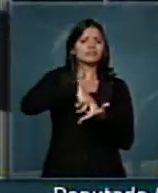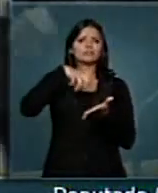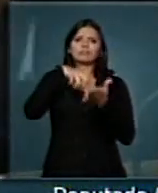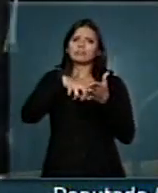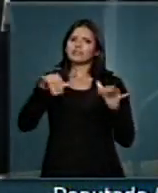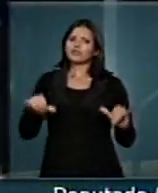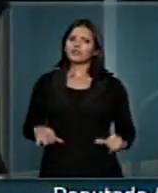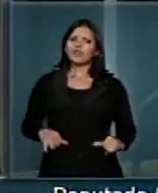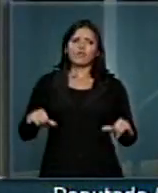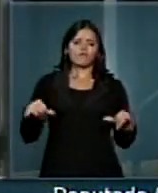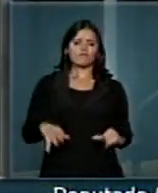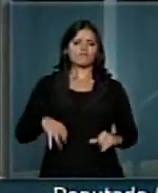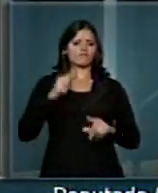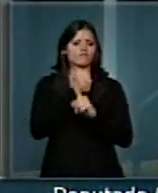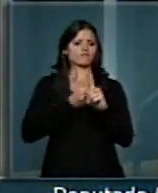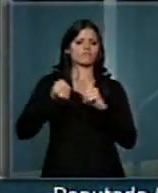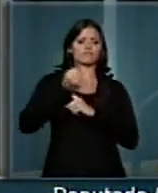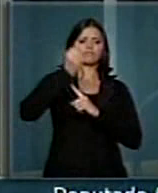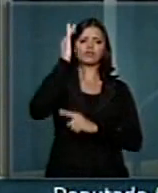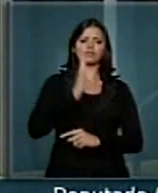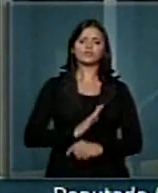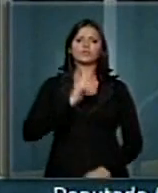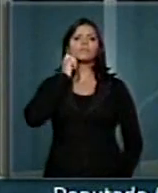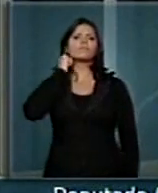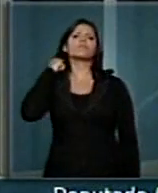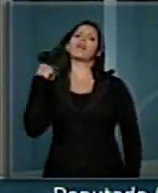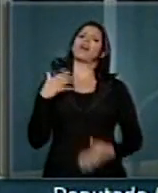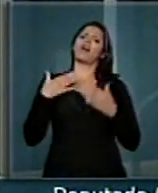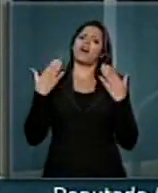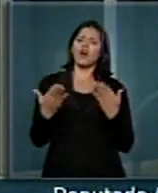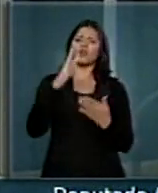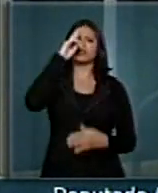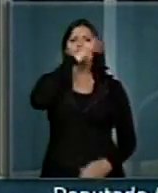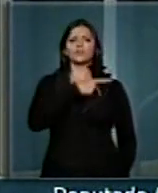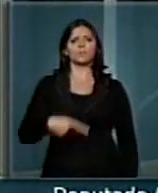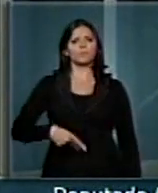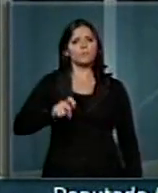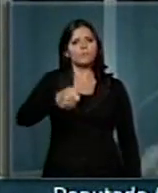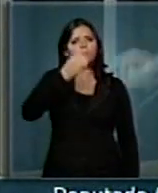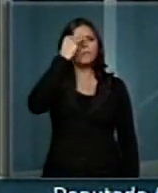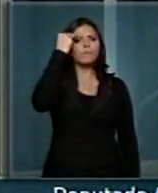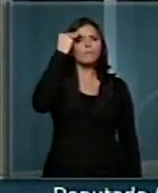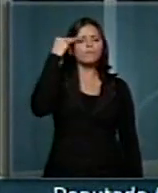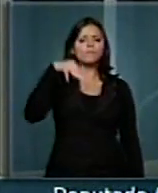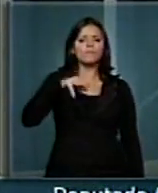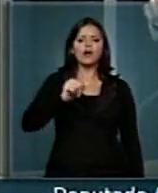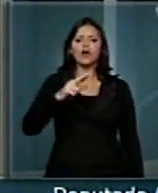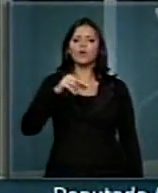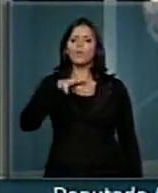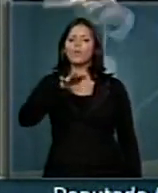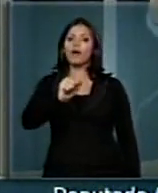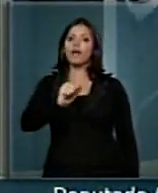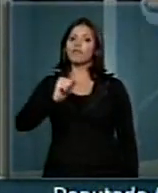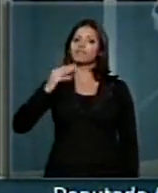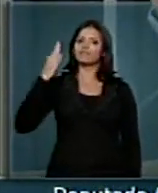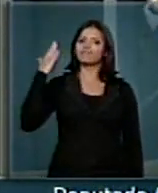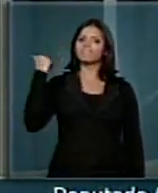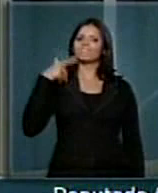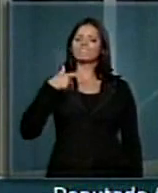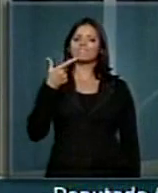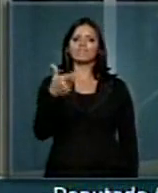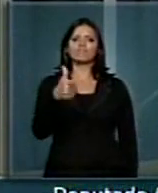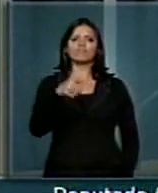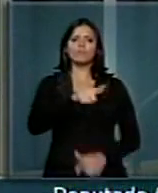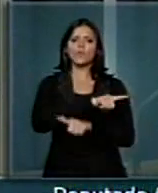a sociedade do nosso país. Ora, presidente Marco Maia, naquele instante não havia